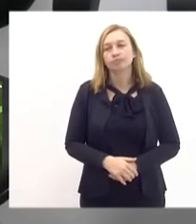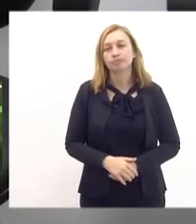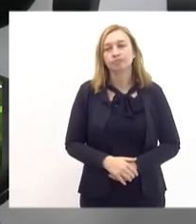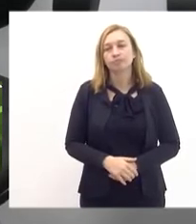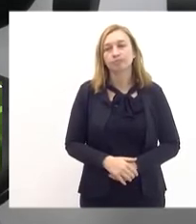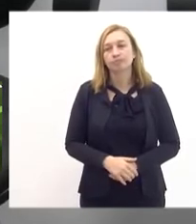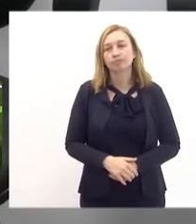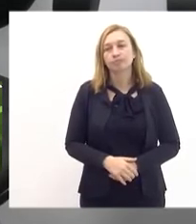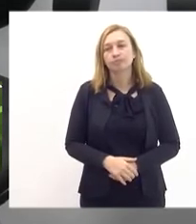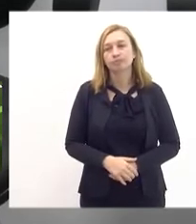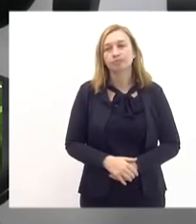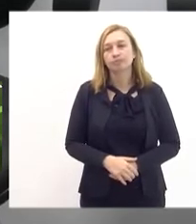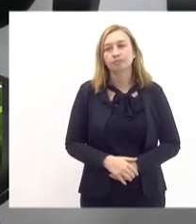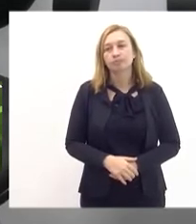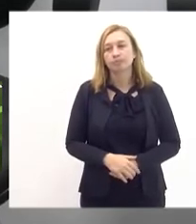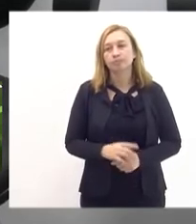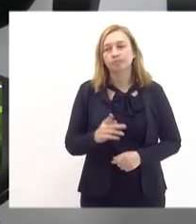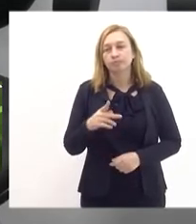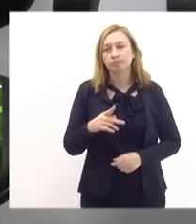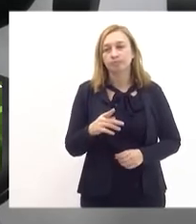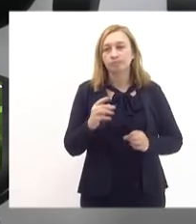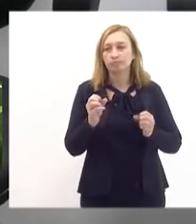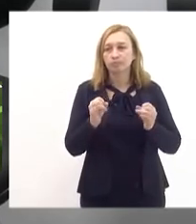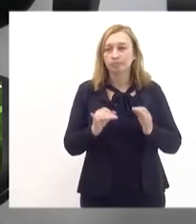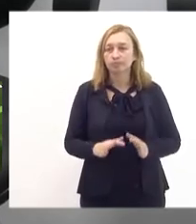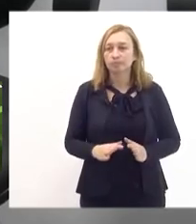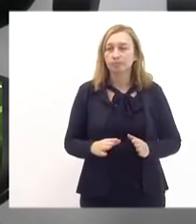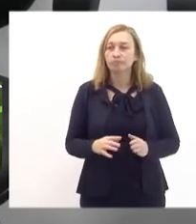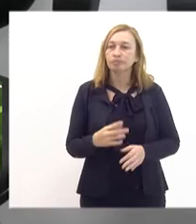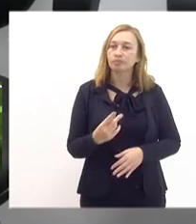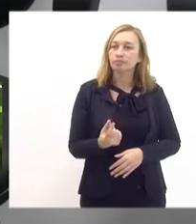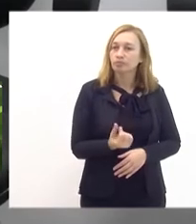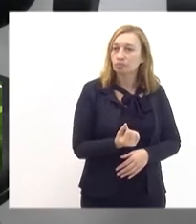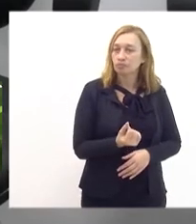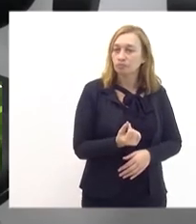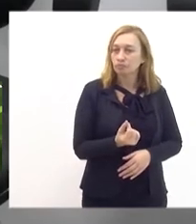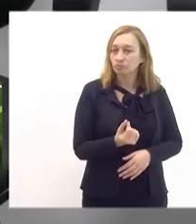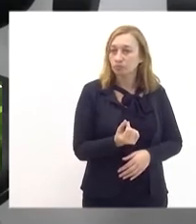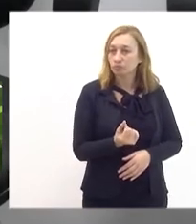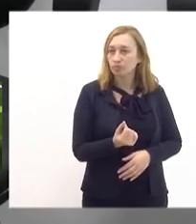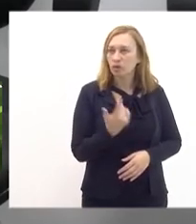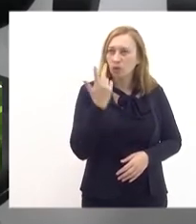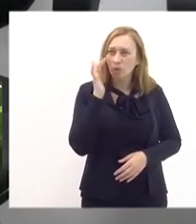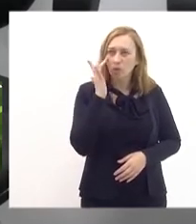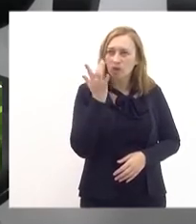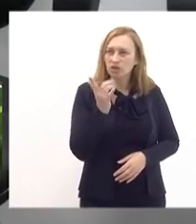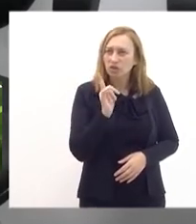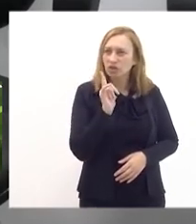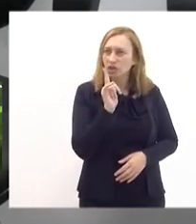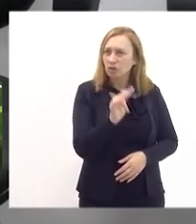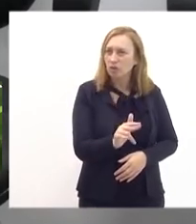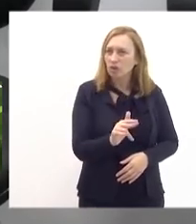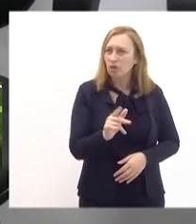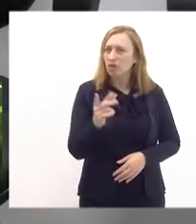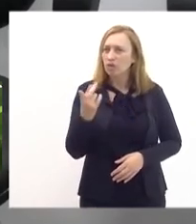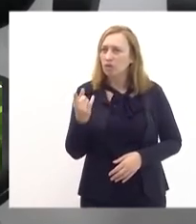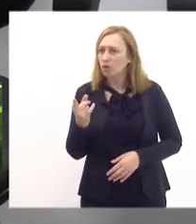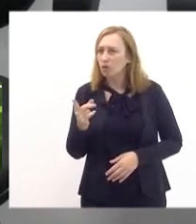que determina que, a partir de um certo valor, se não me engano, é o mesmo valor para a modalidade de